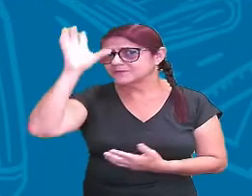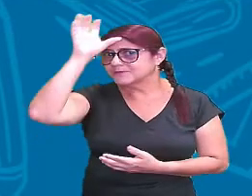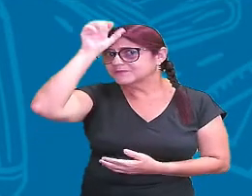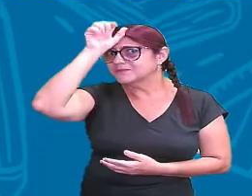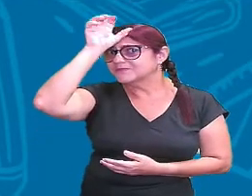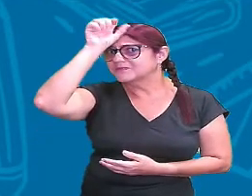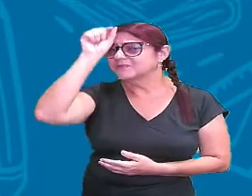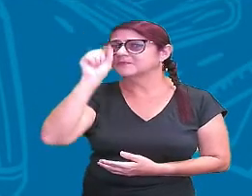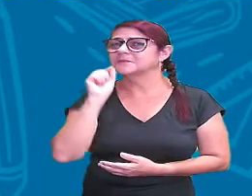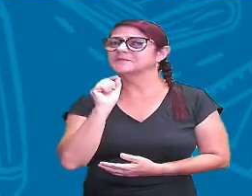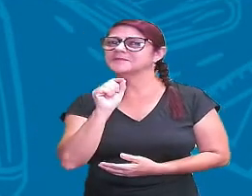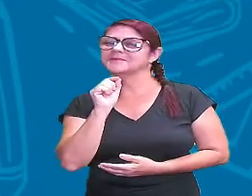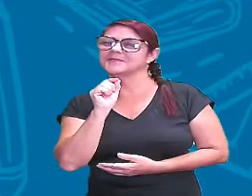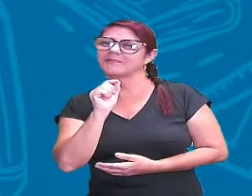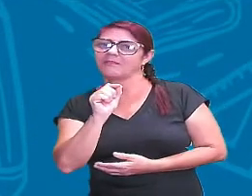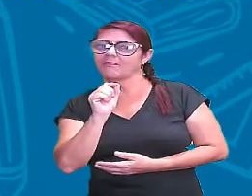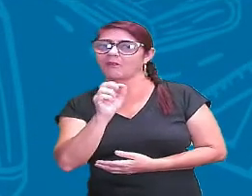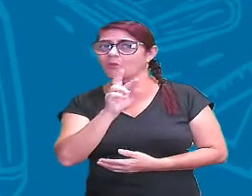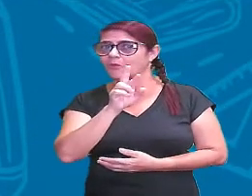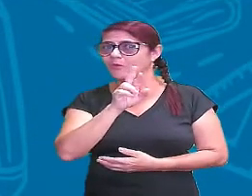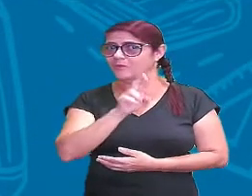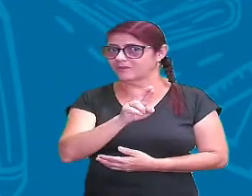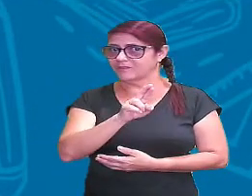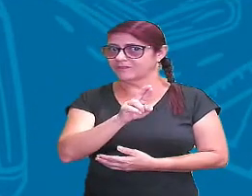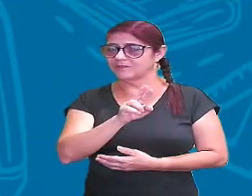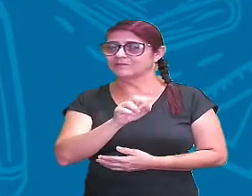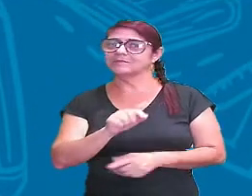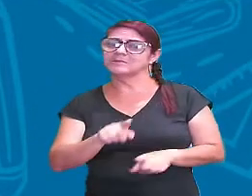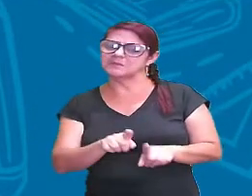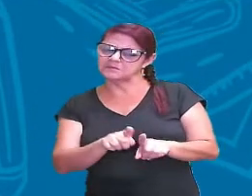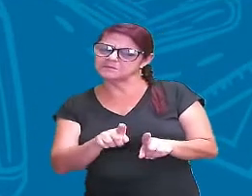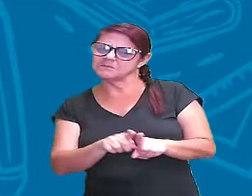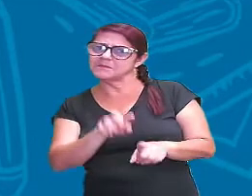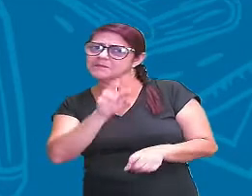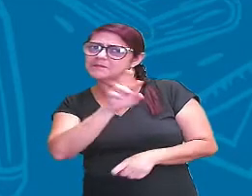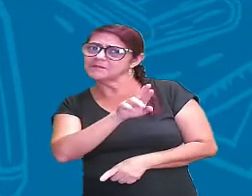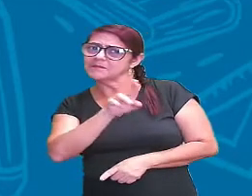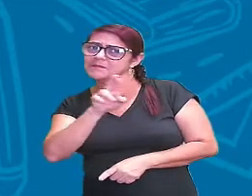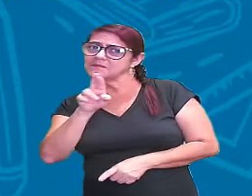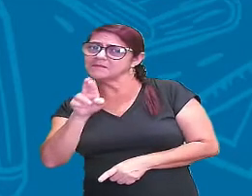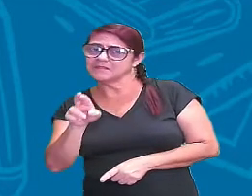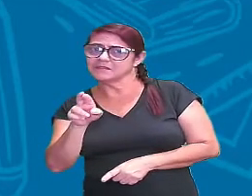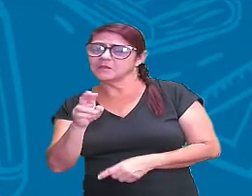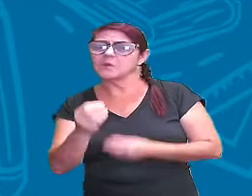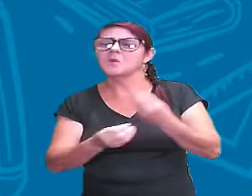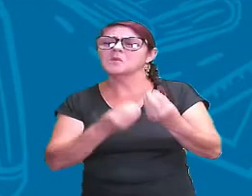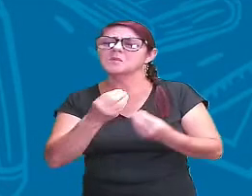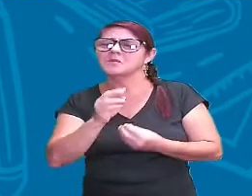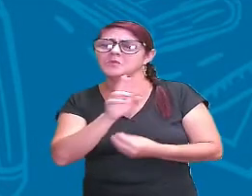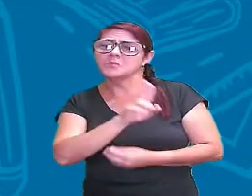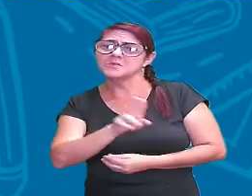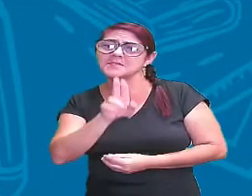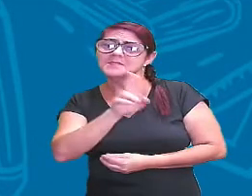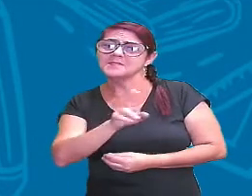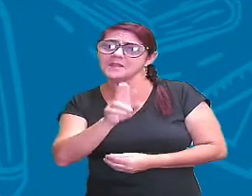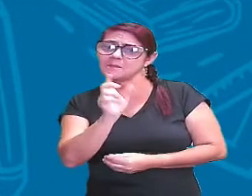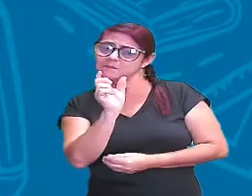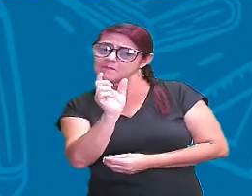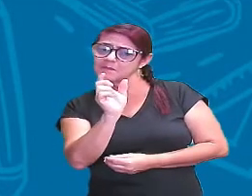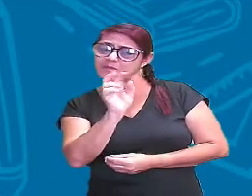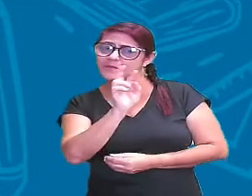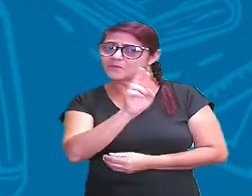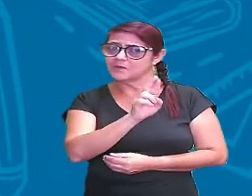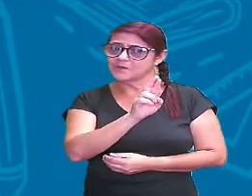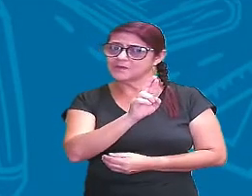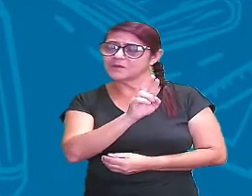aprender sobre o R e RR. Quando a gente usa o R, quando a gente usa o